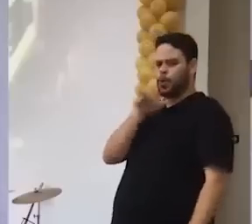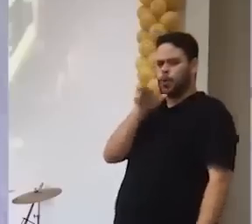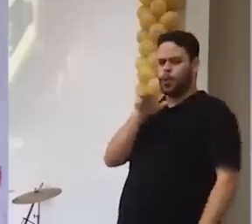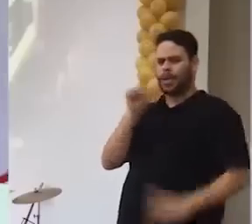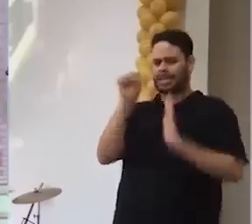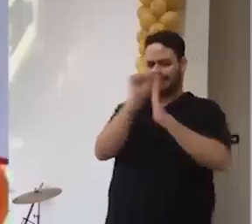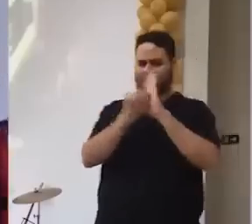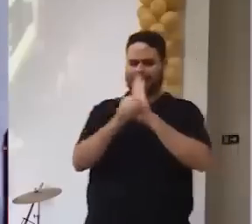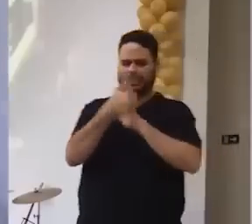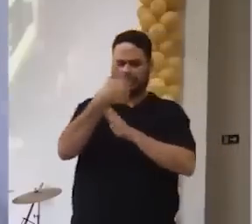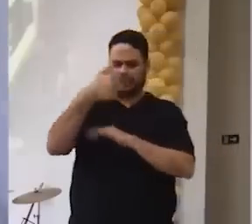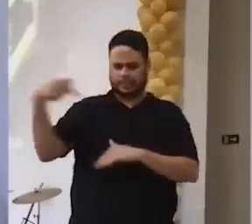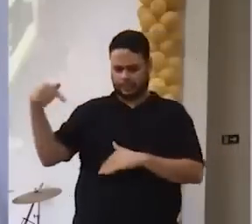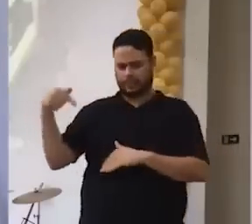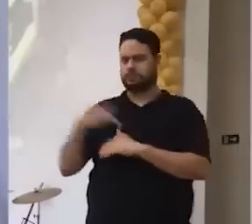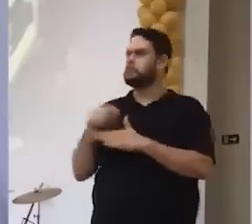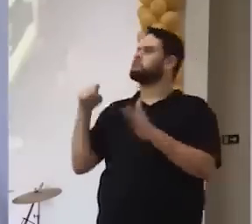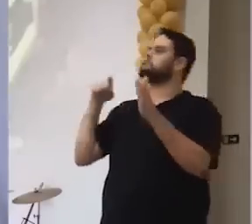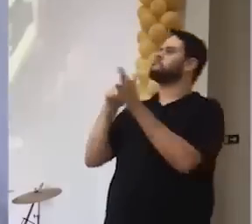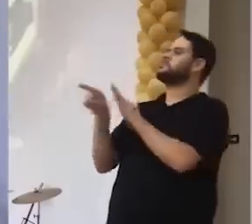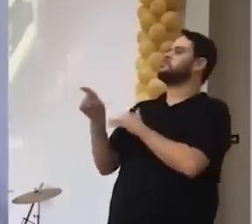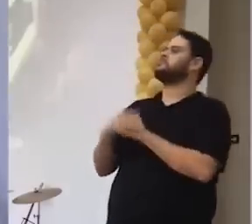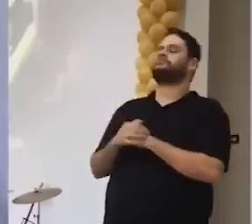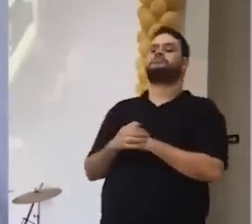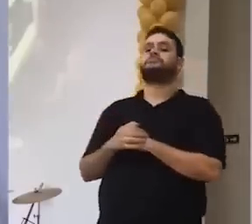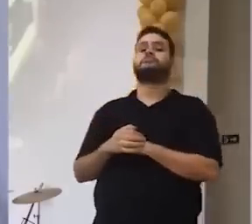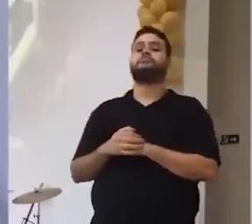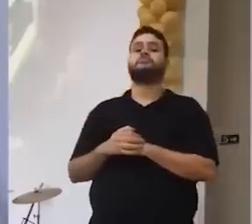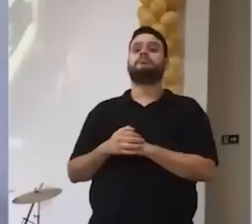fizeram uma pergunta: qual é o fim